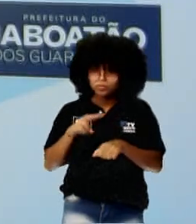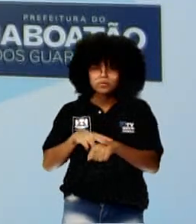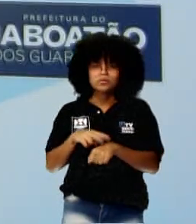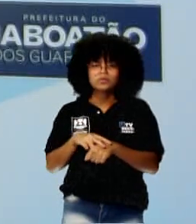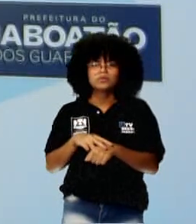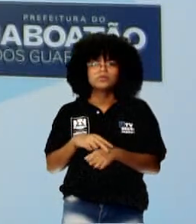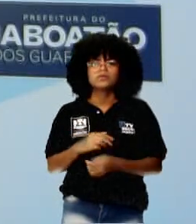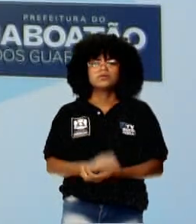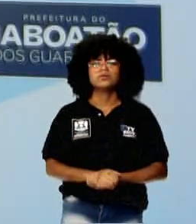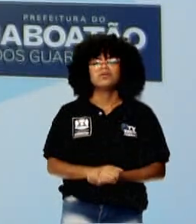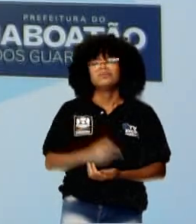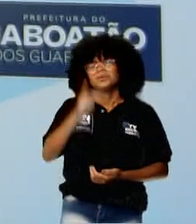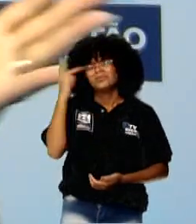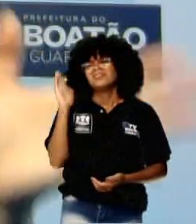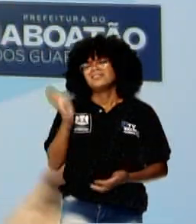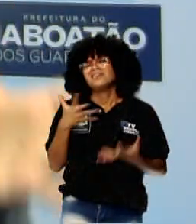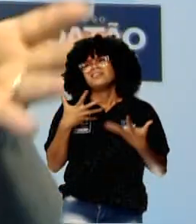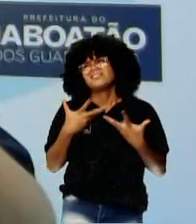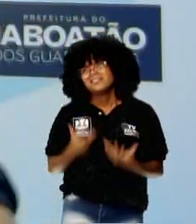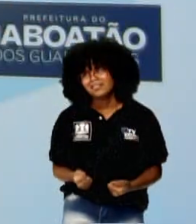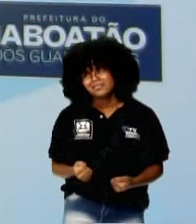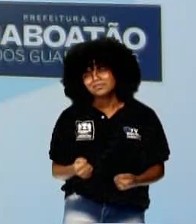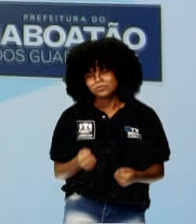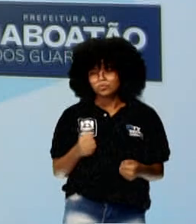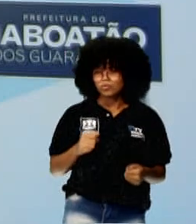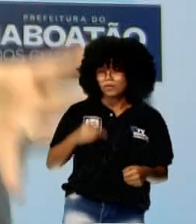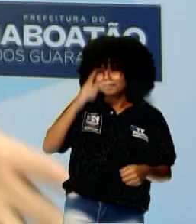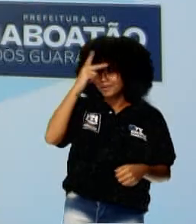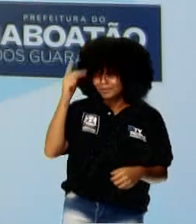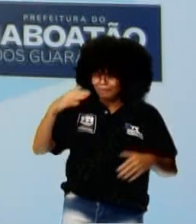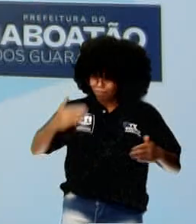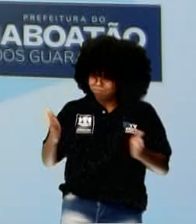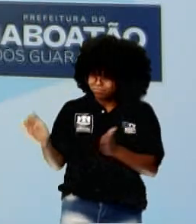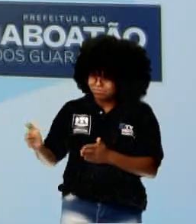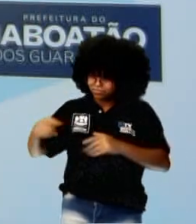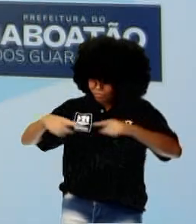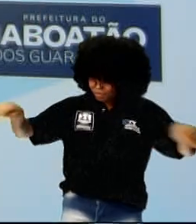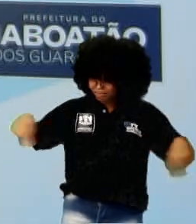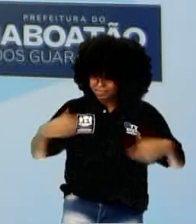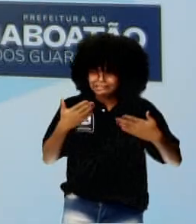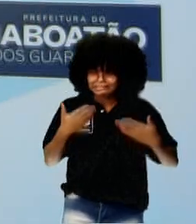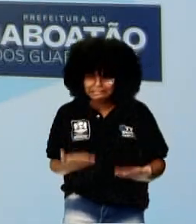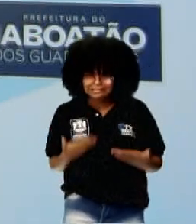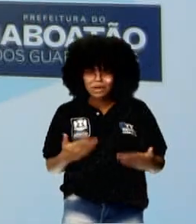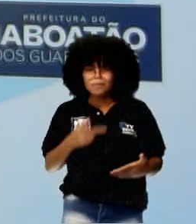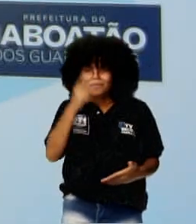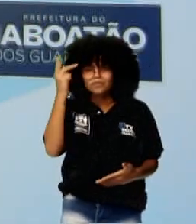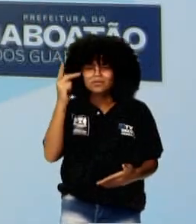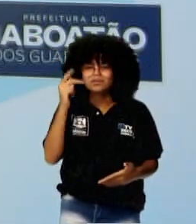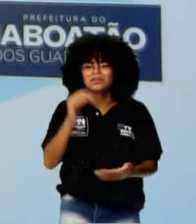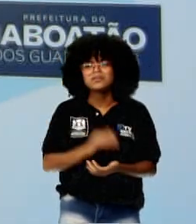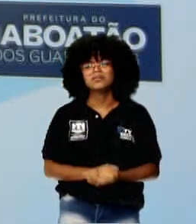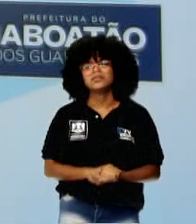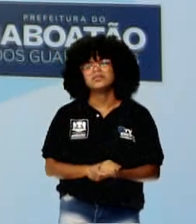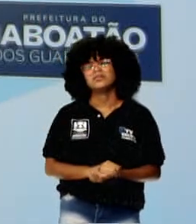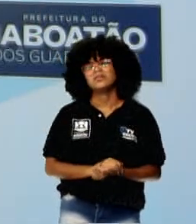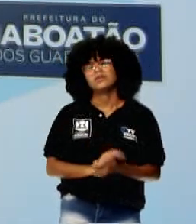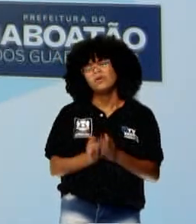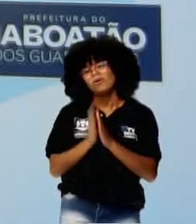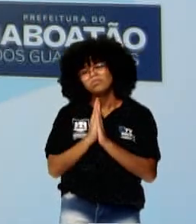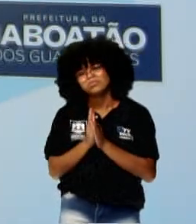Aqueles criados já estavam cansados de carregar aquela menina naquele caixão para lá e para cá, até que um dia um chegou perto e disse: "Ô, minha filha,